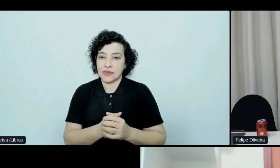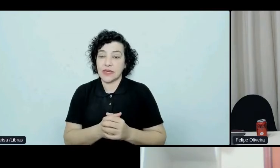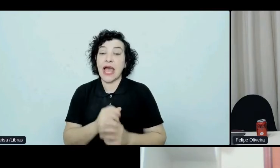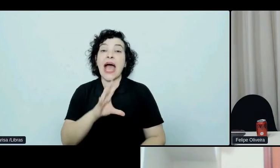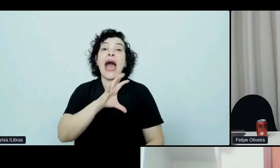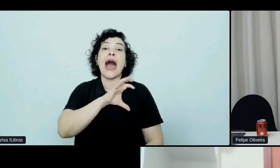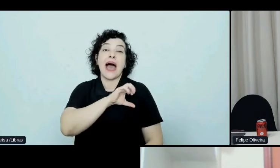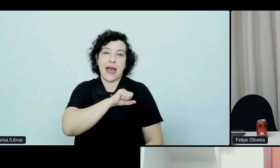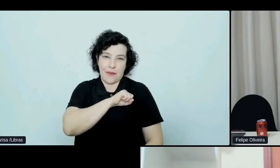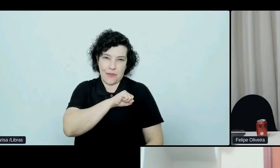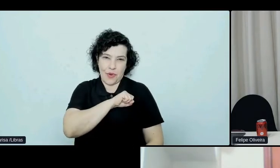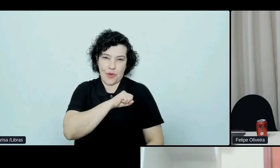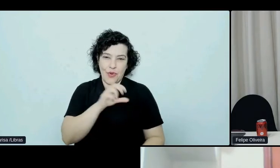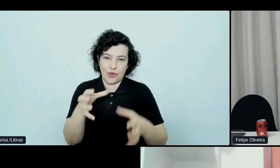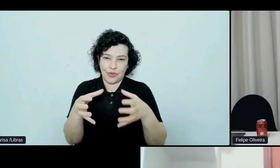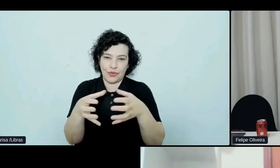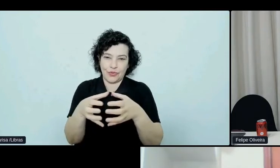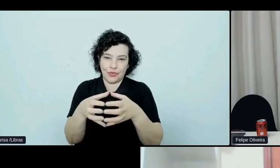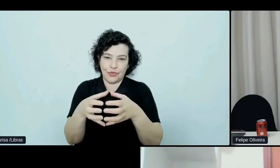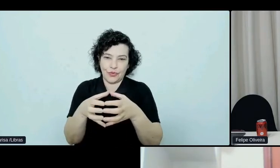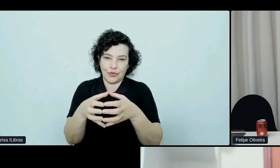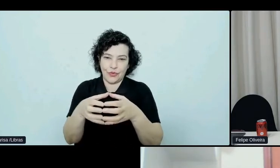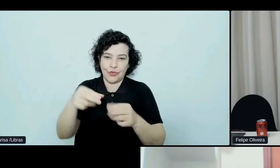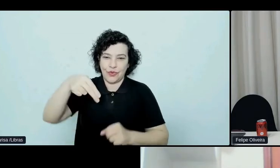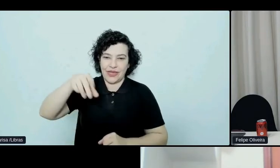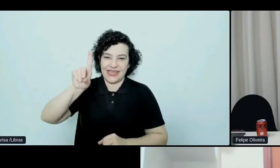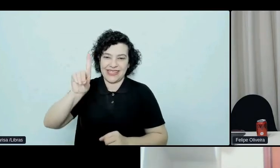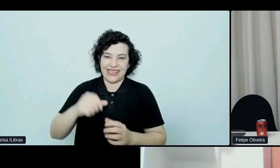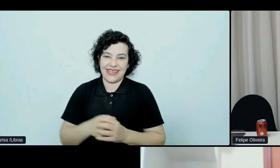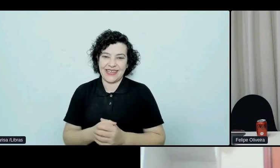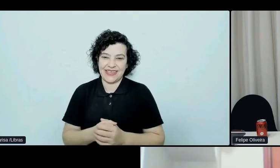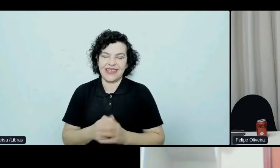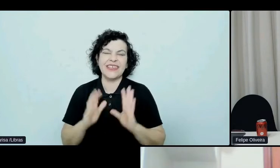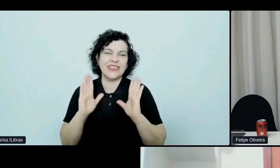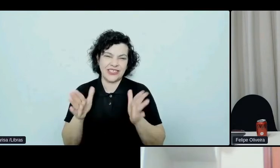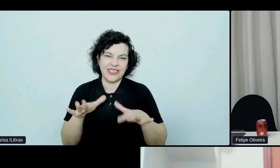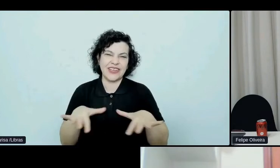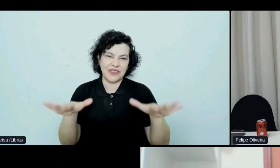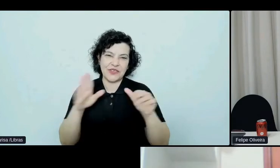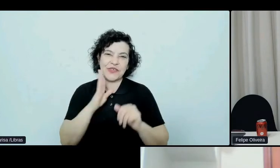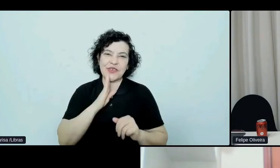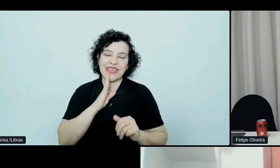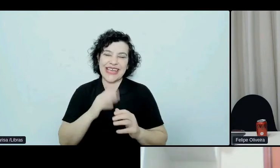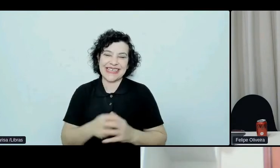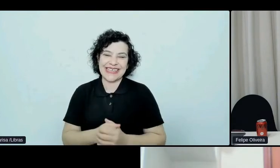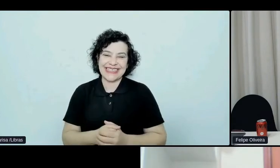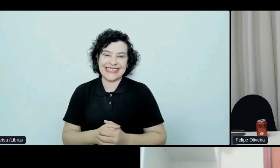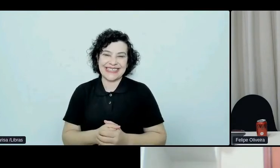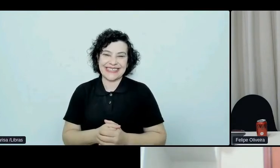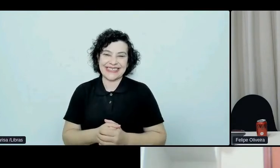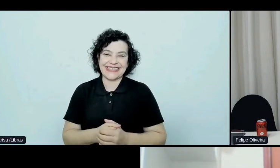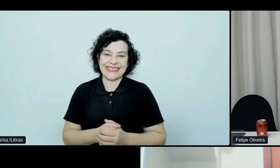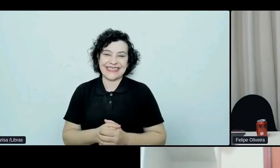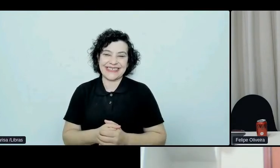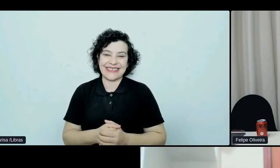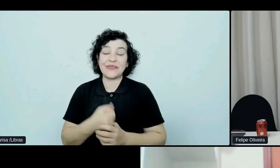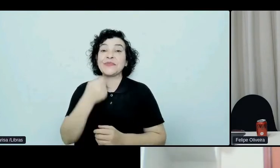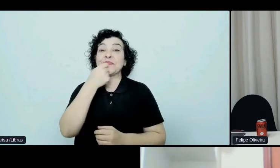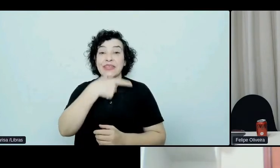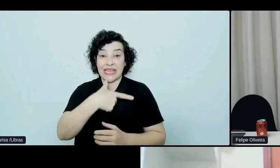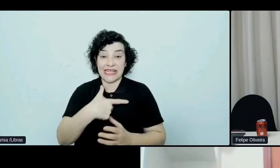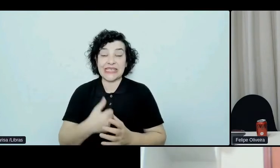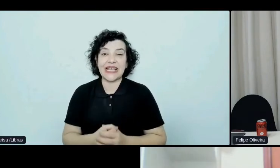e sintomas dentro disso, né? Eu lembrei, a gente estava vendo não um documentário, né? Tipo uma série, não é isso? É